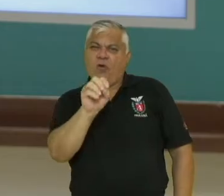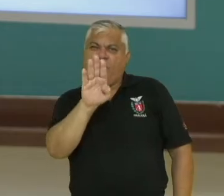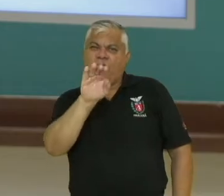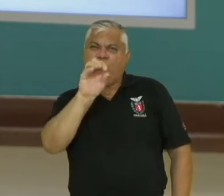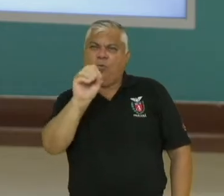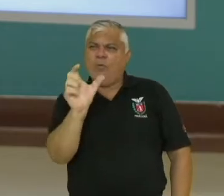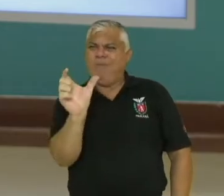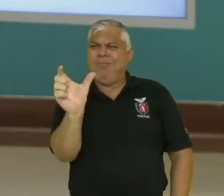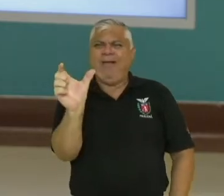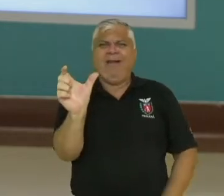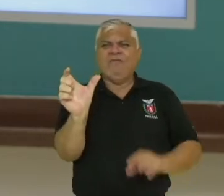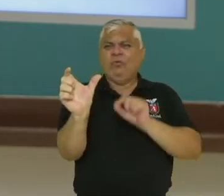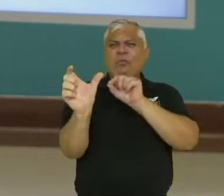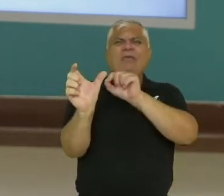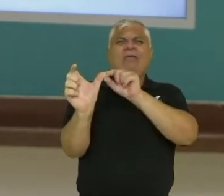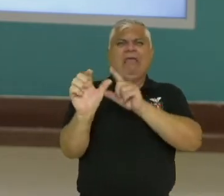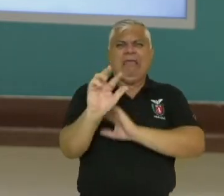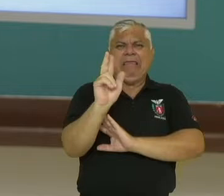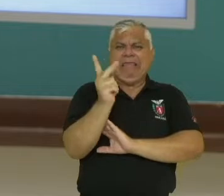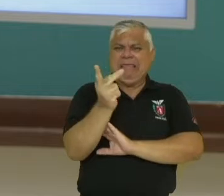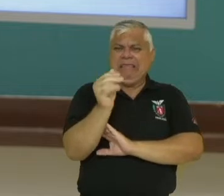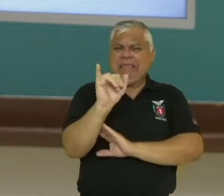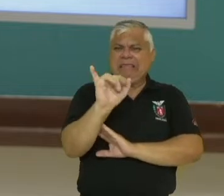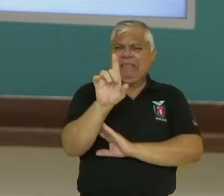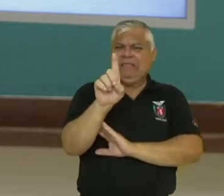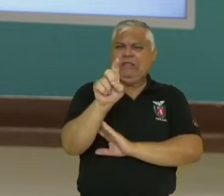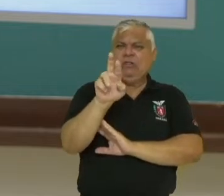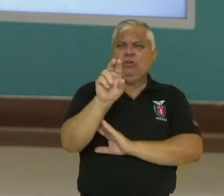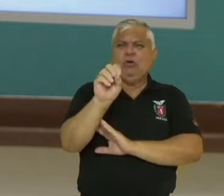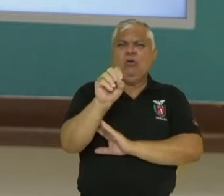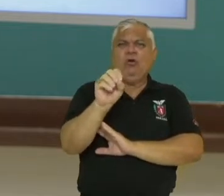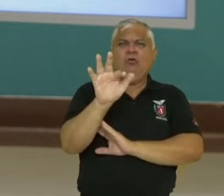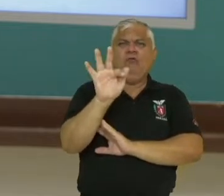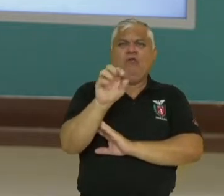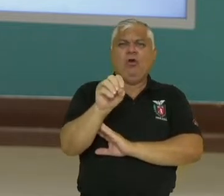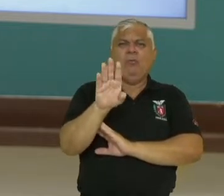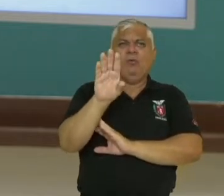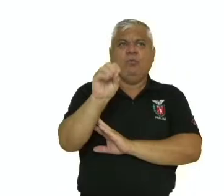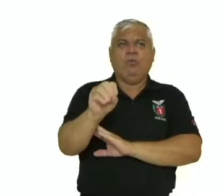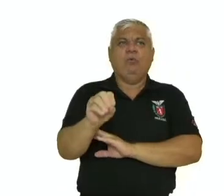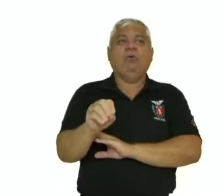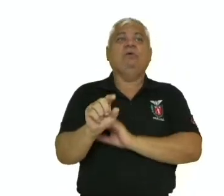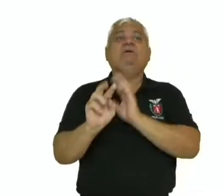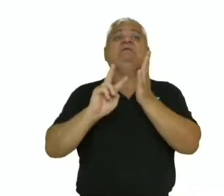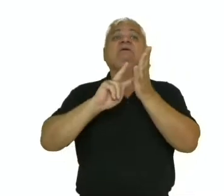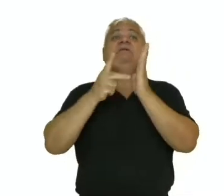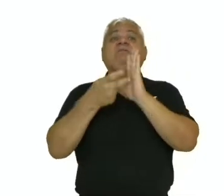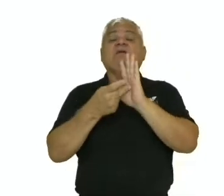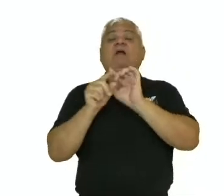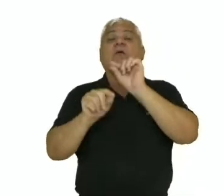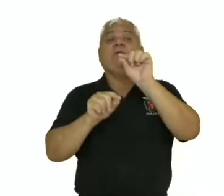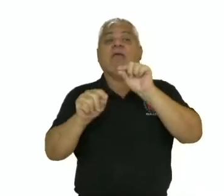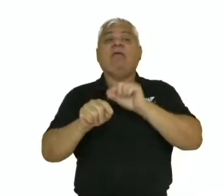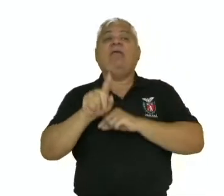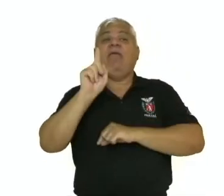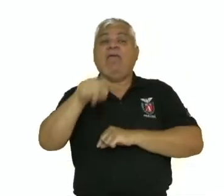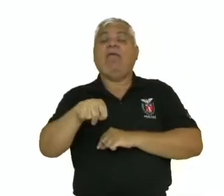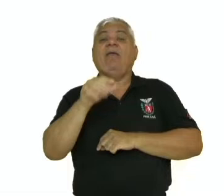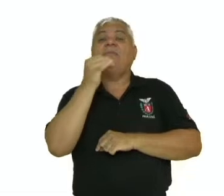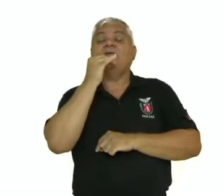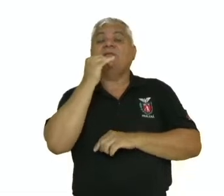Deus, que palavra é essa, hidrofóbico? Você me ajuda na definição? Claro que ajudo. Hidrofóbico é um material